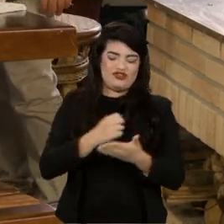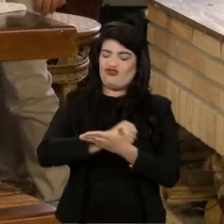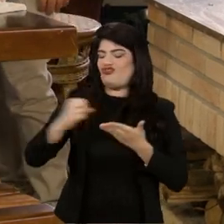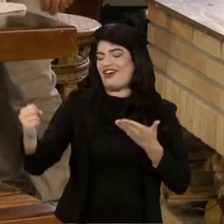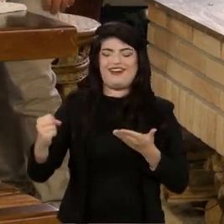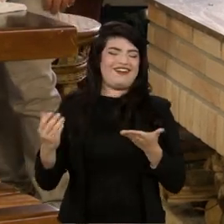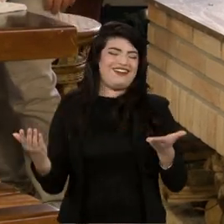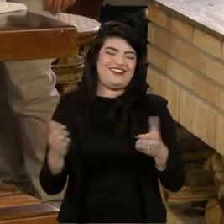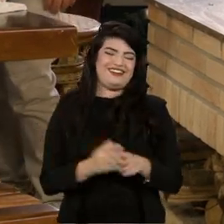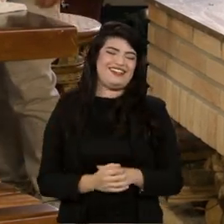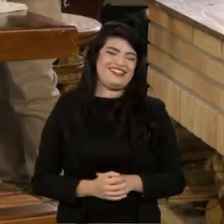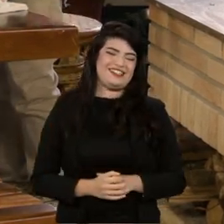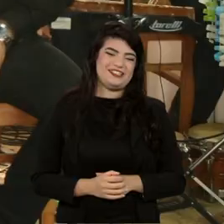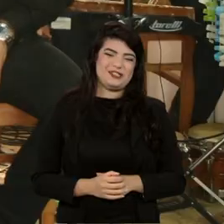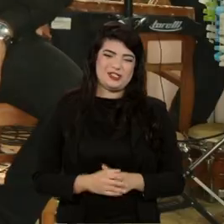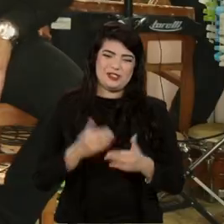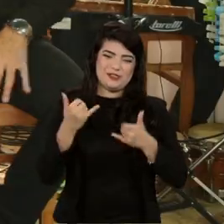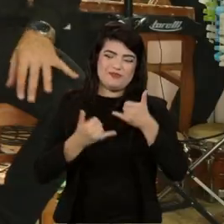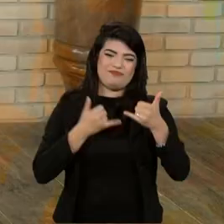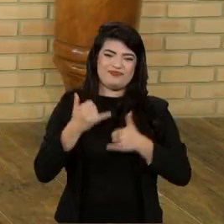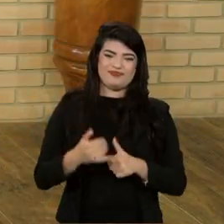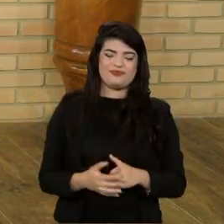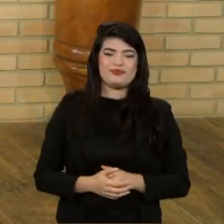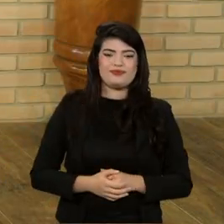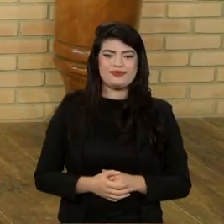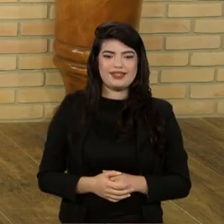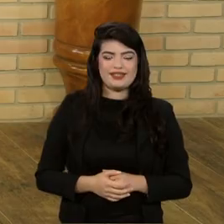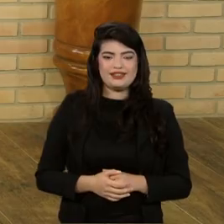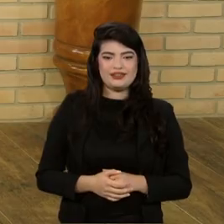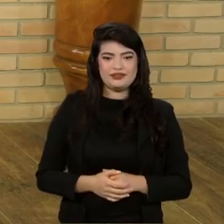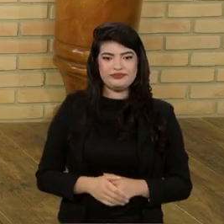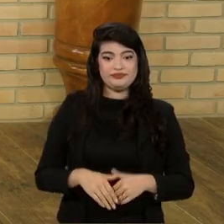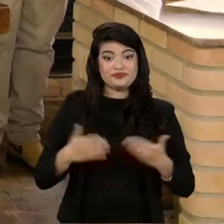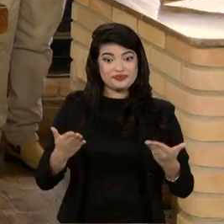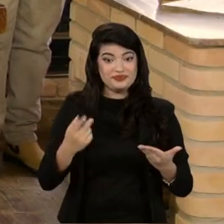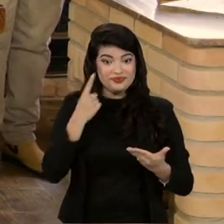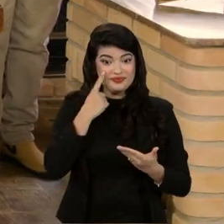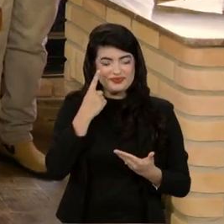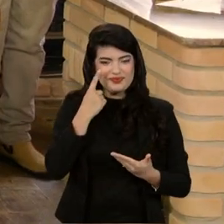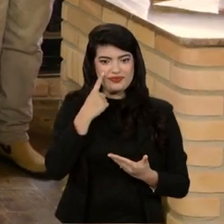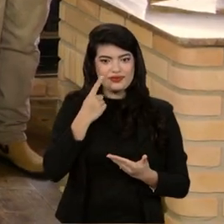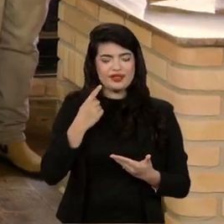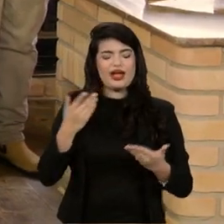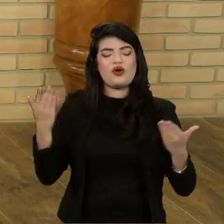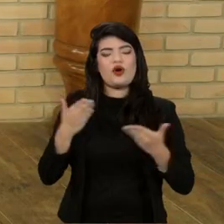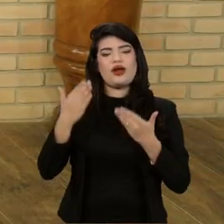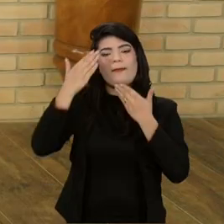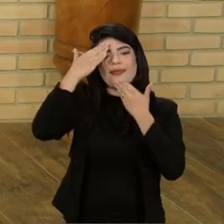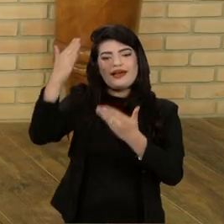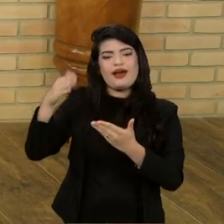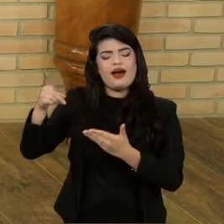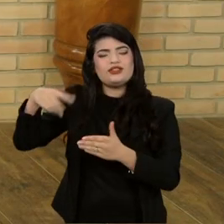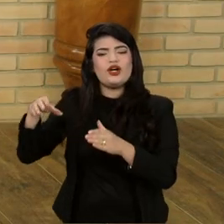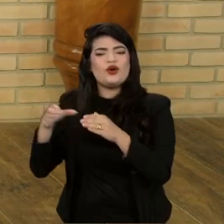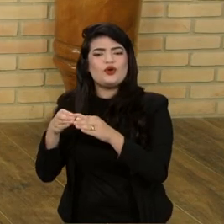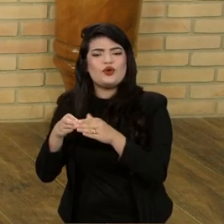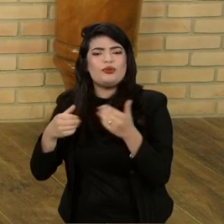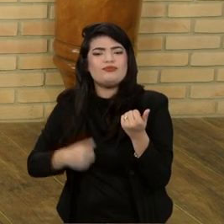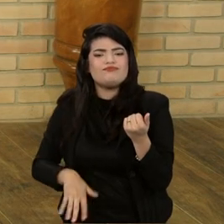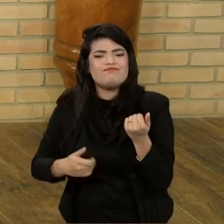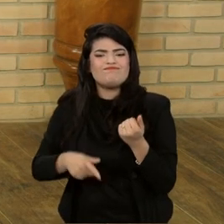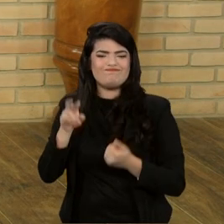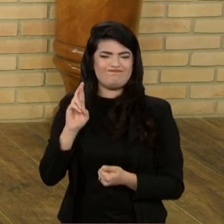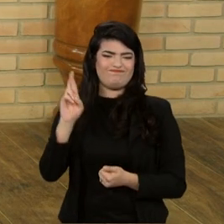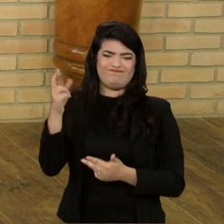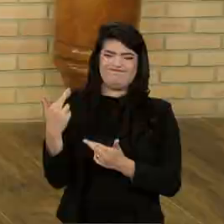Não, eita, meu Deus. Brincadeira. Gente, ó, a minha parte tá aqui. Obrigado, rapaziada. Banda de